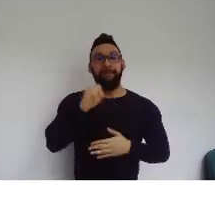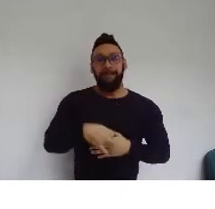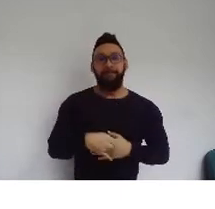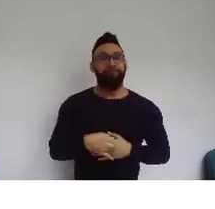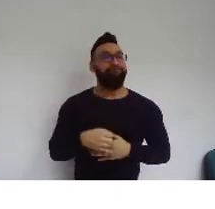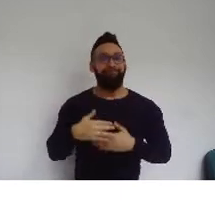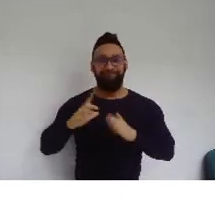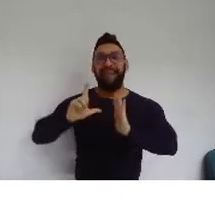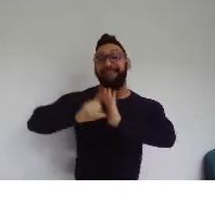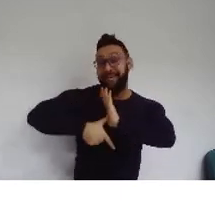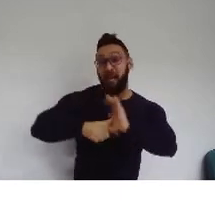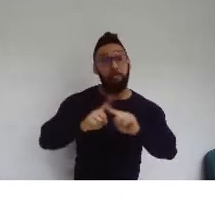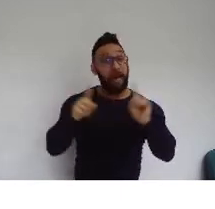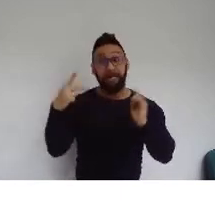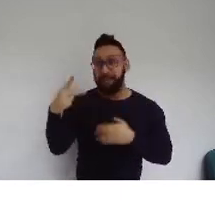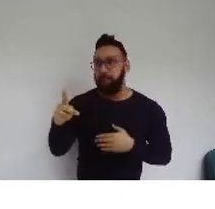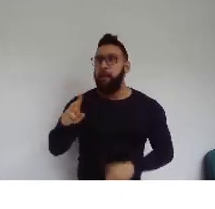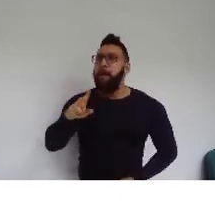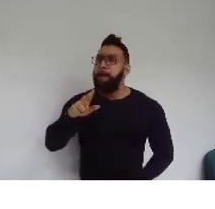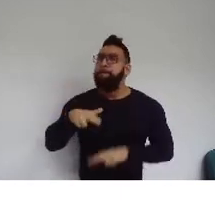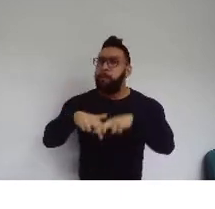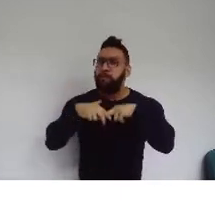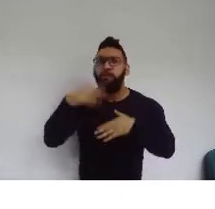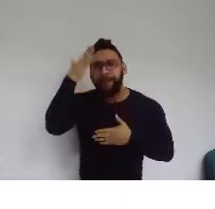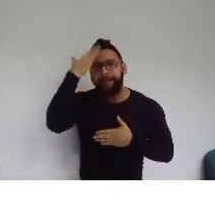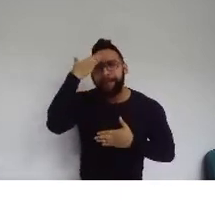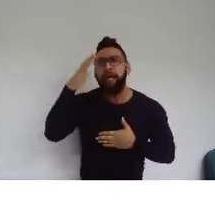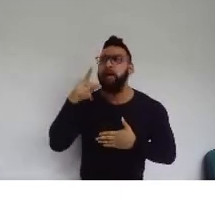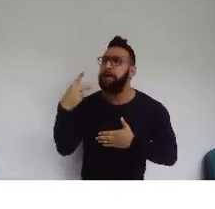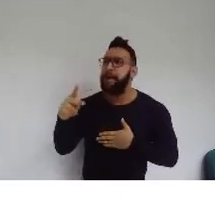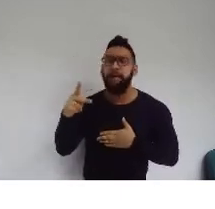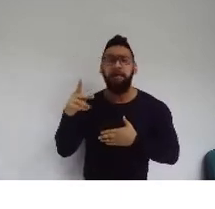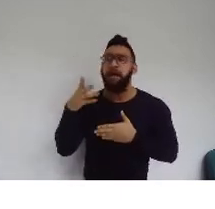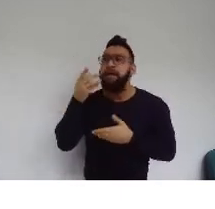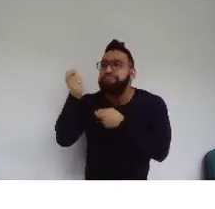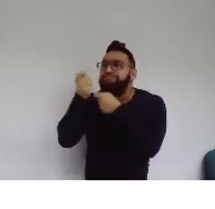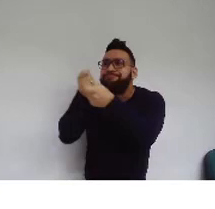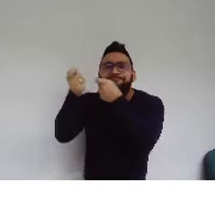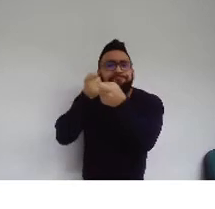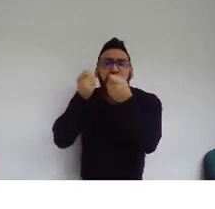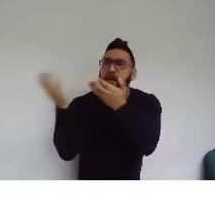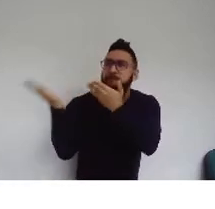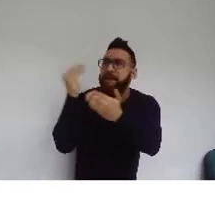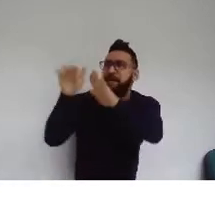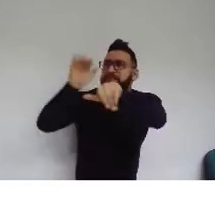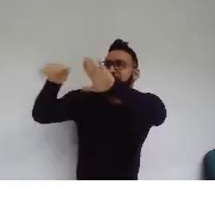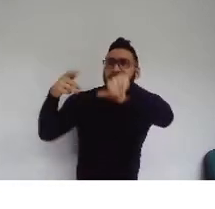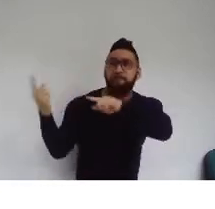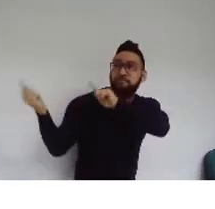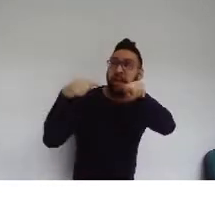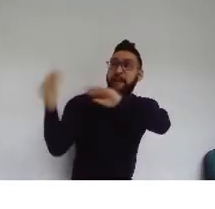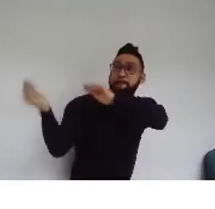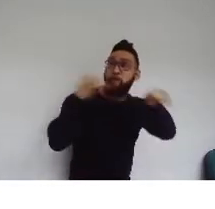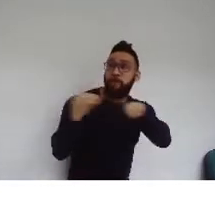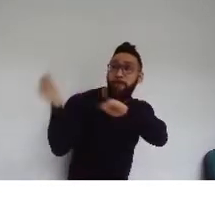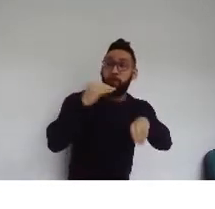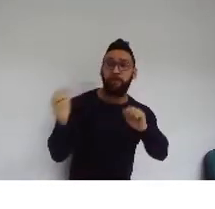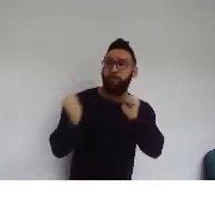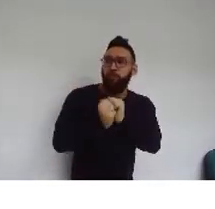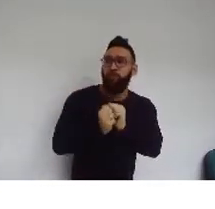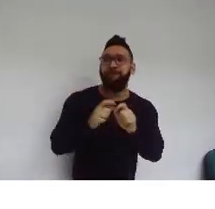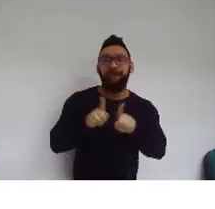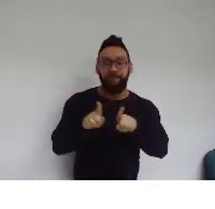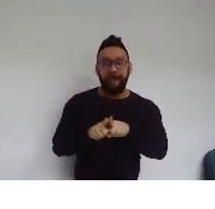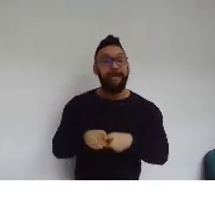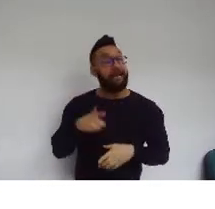pelos participantes na protagonização de suas vidas e de outros no espaço, a pesquisa sobre